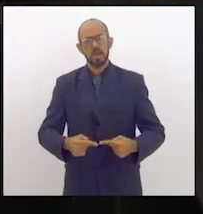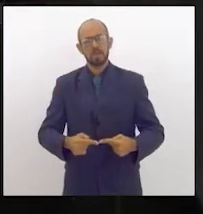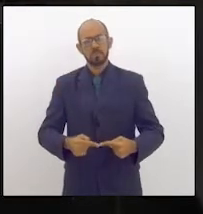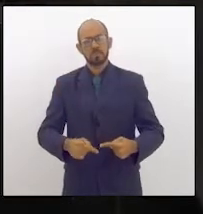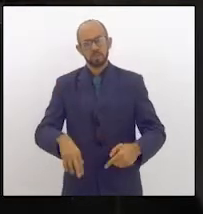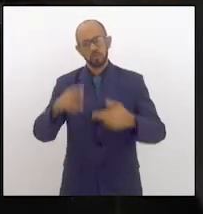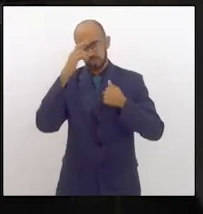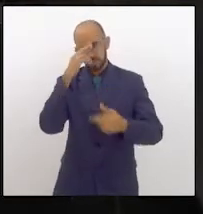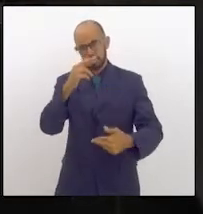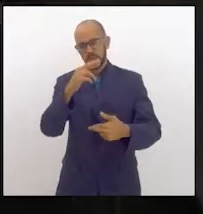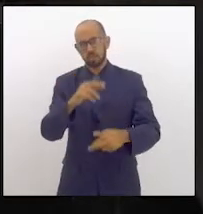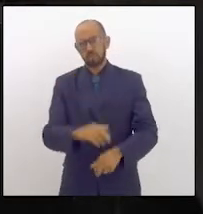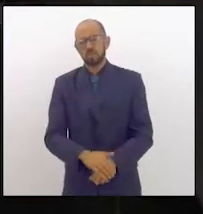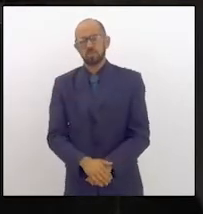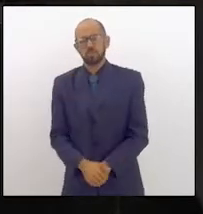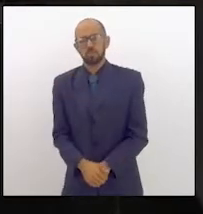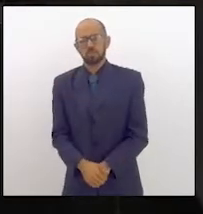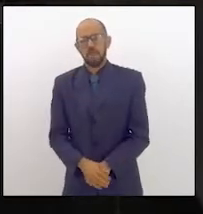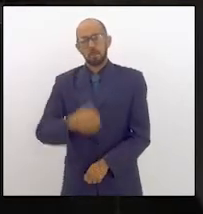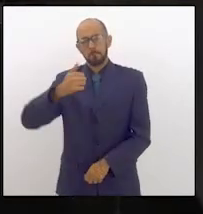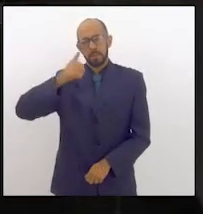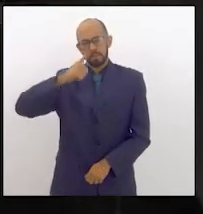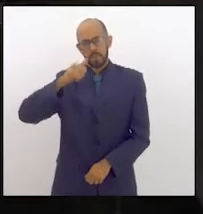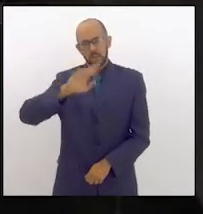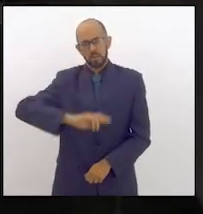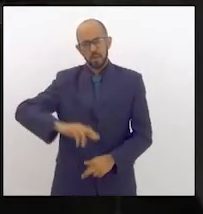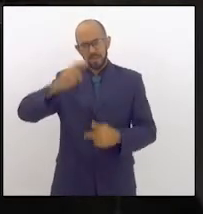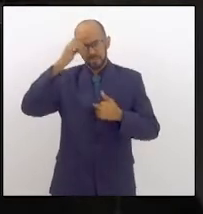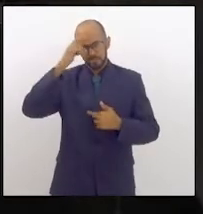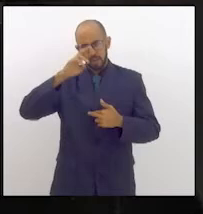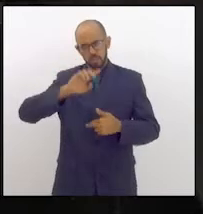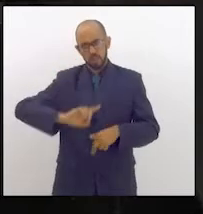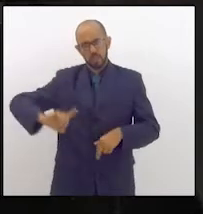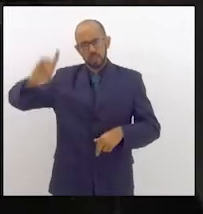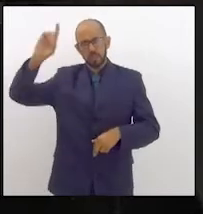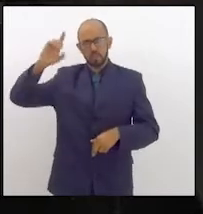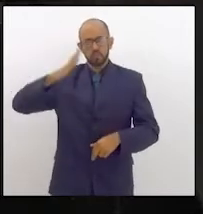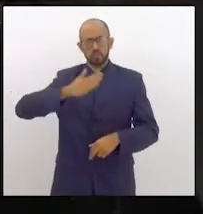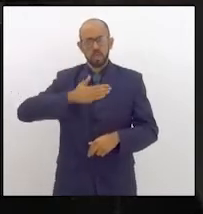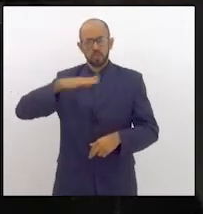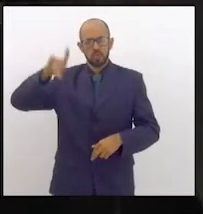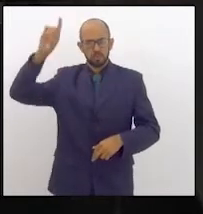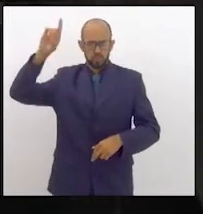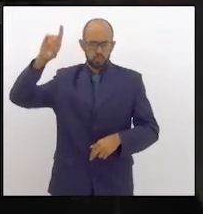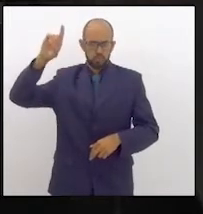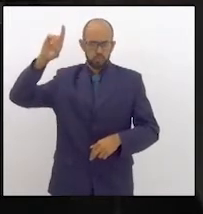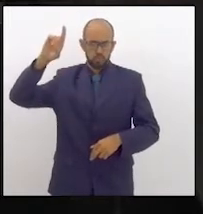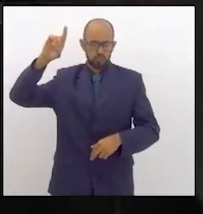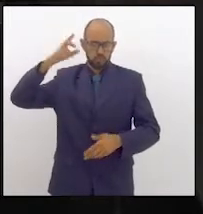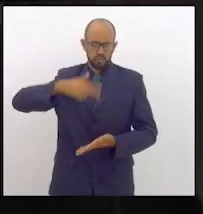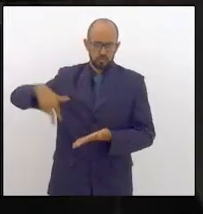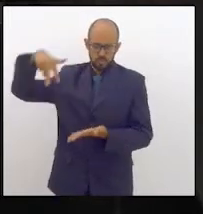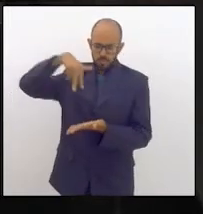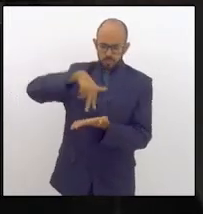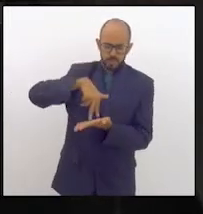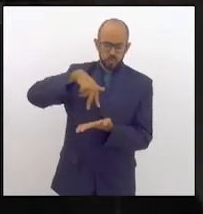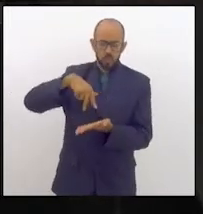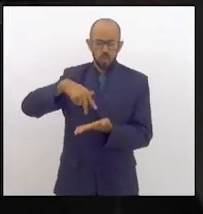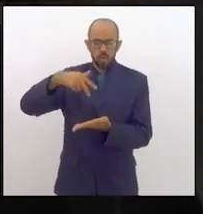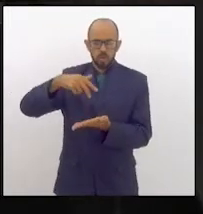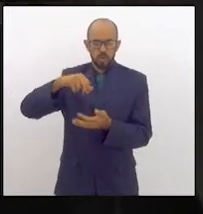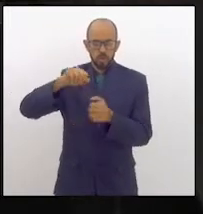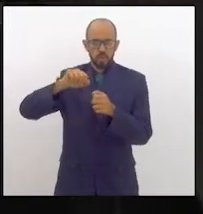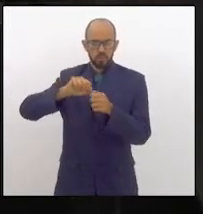trabalho com respeito primeiro respeito aquele lá em cima o meu Deus que me levantou e me colocou